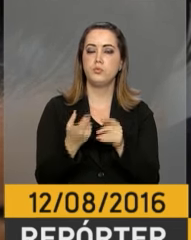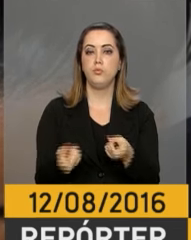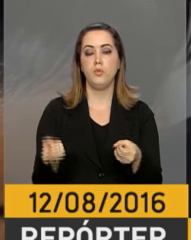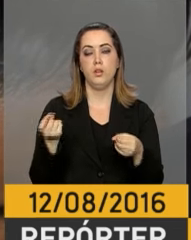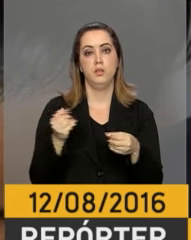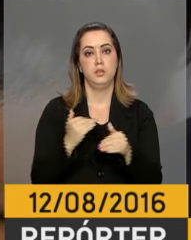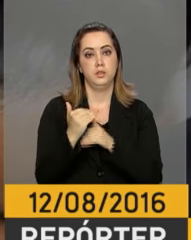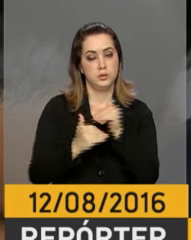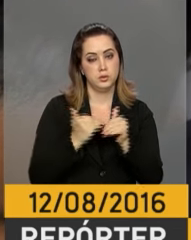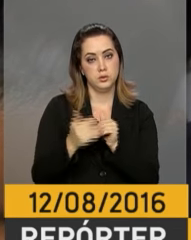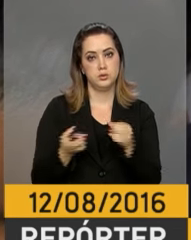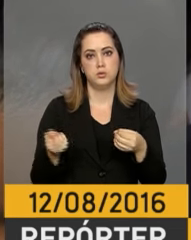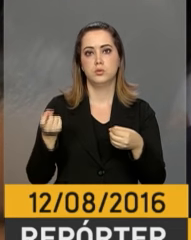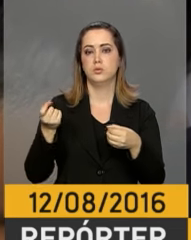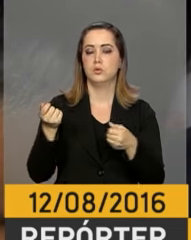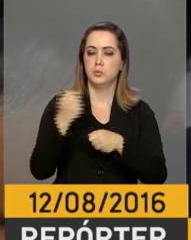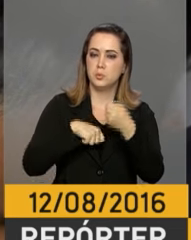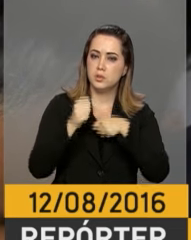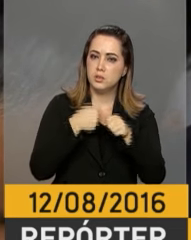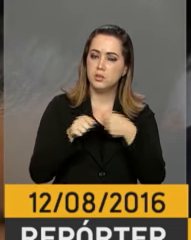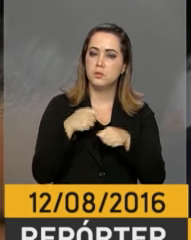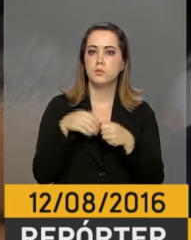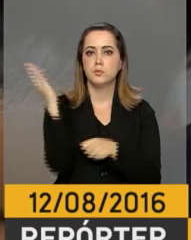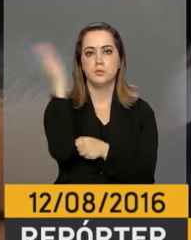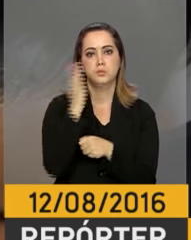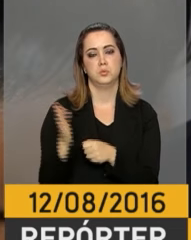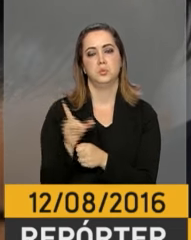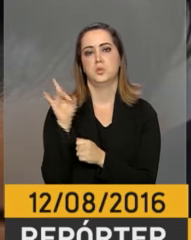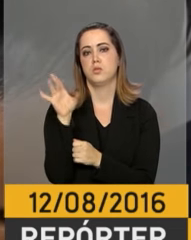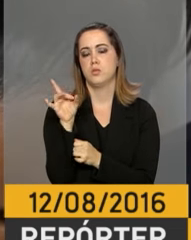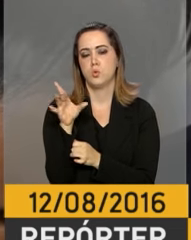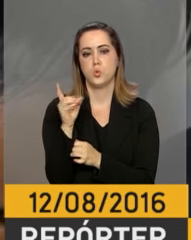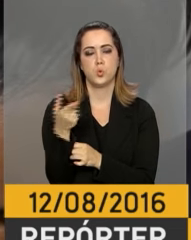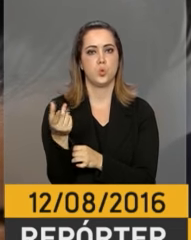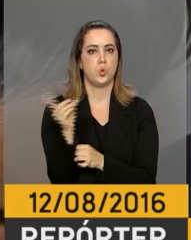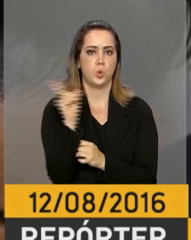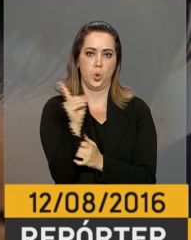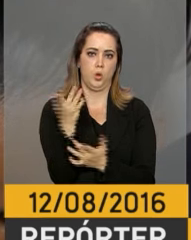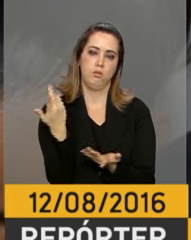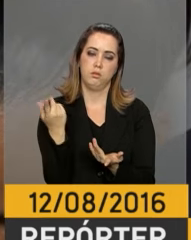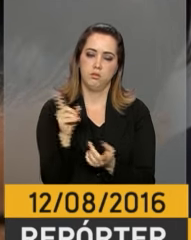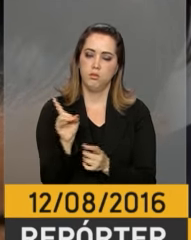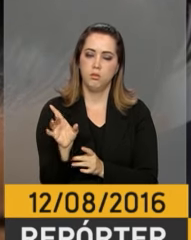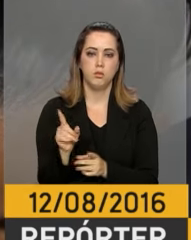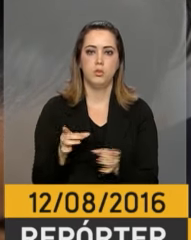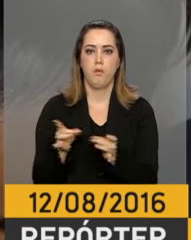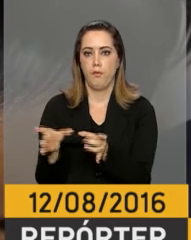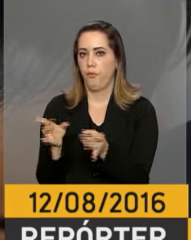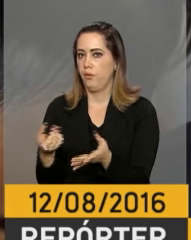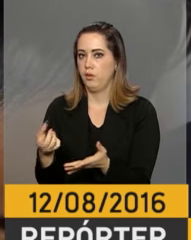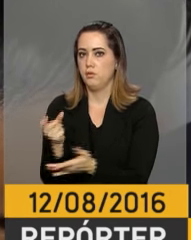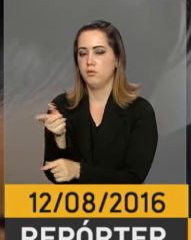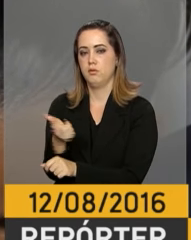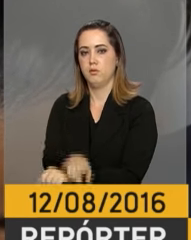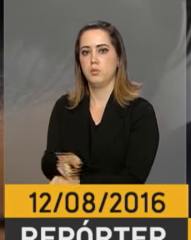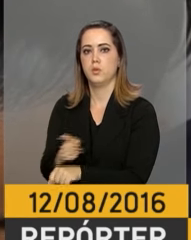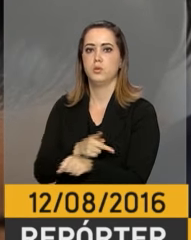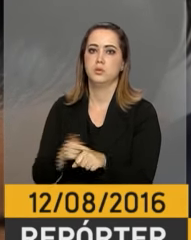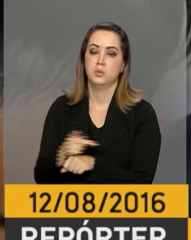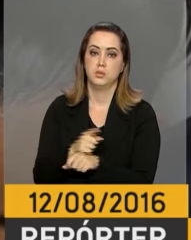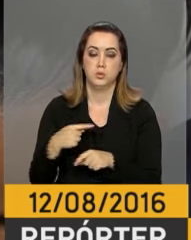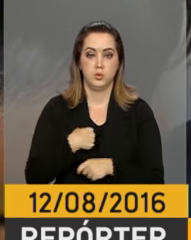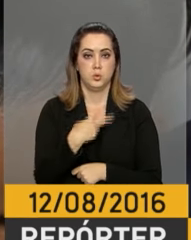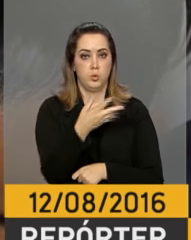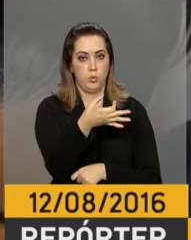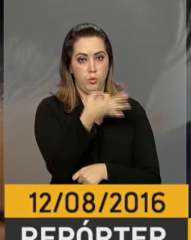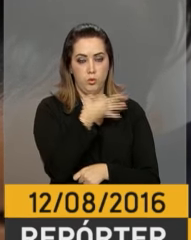economia brasileira não depende necessariamente do valor do dólar ou do valor das exportações. Porque, inclusive, o que eu acho